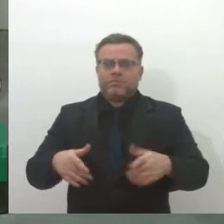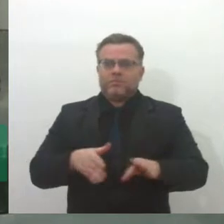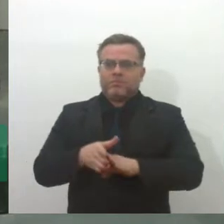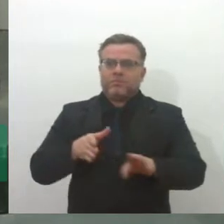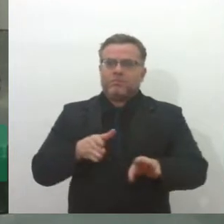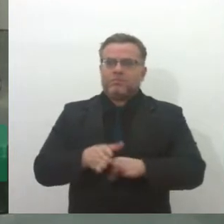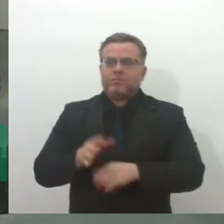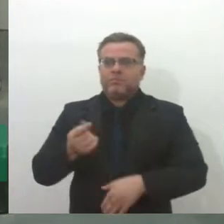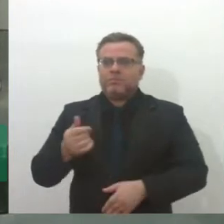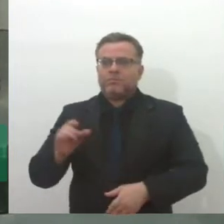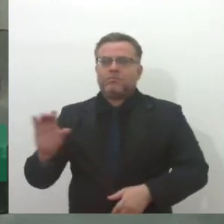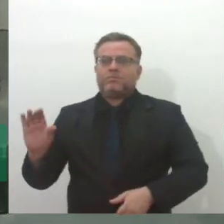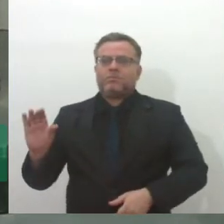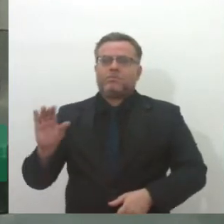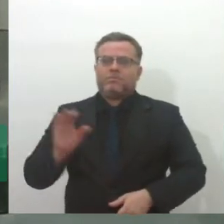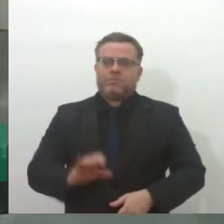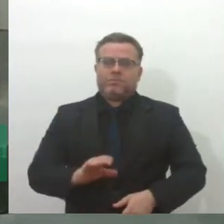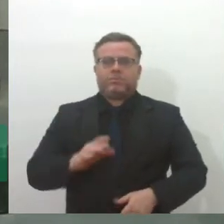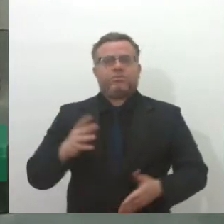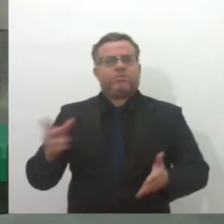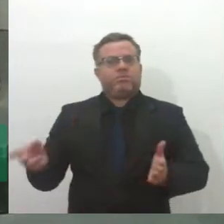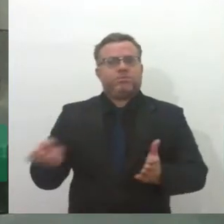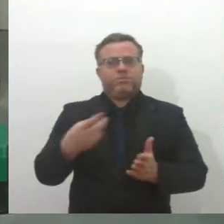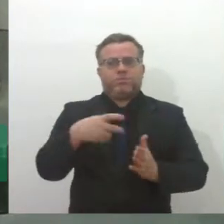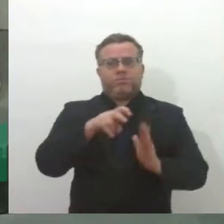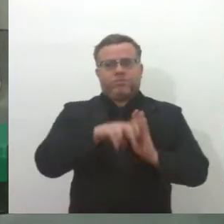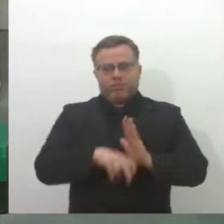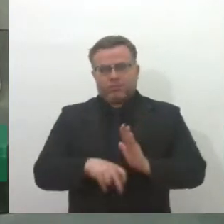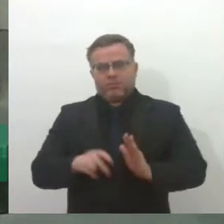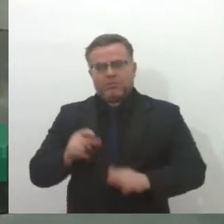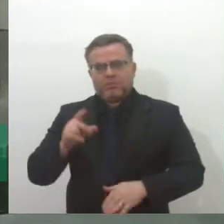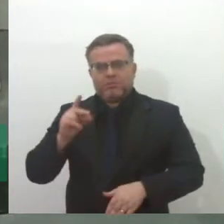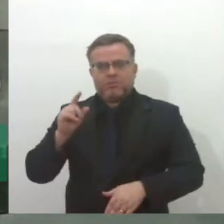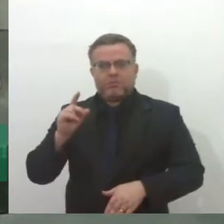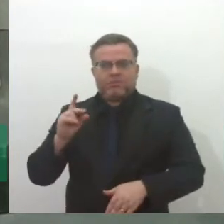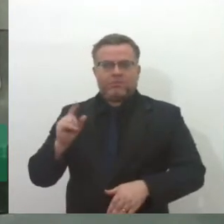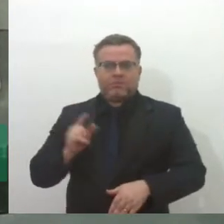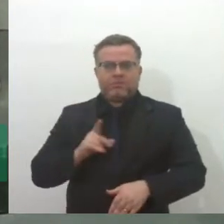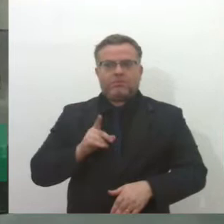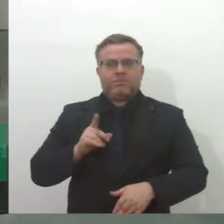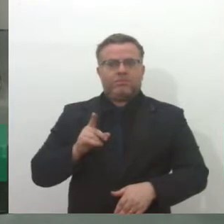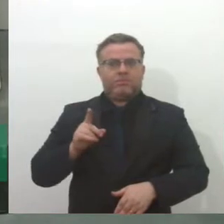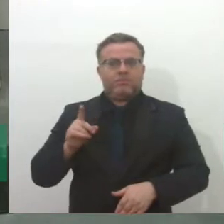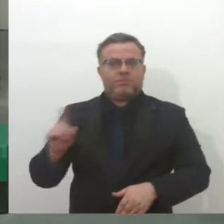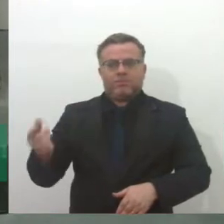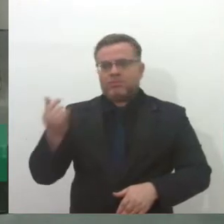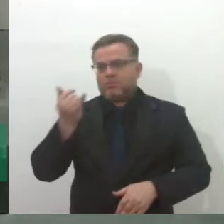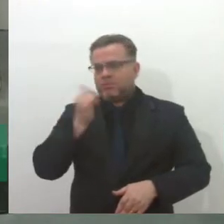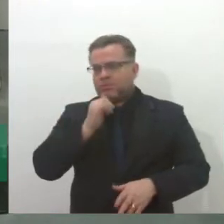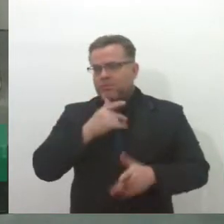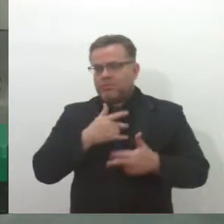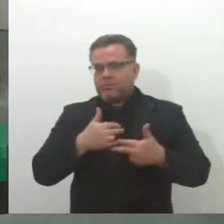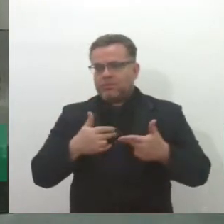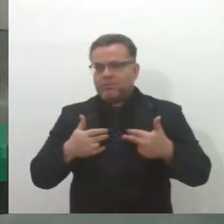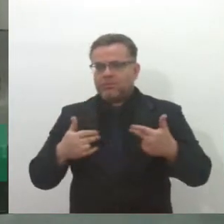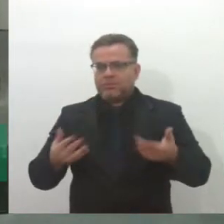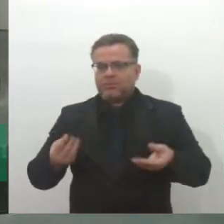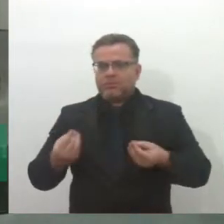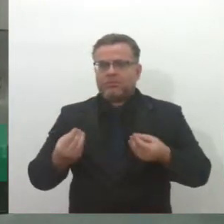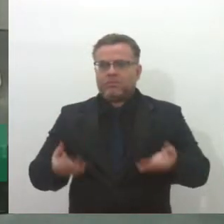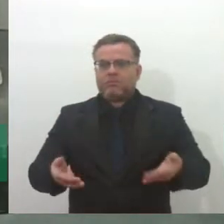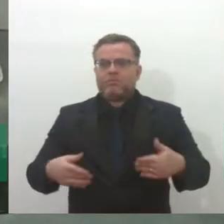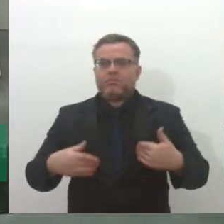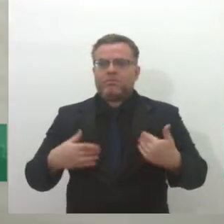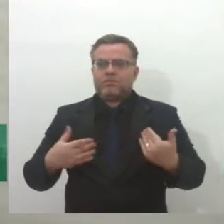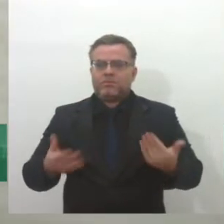de tributos recolhidos a maior pelas prestadoras de serviço público de distribuição de energia